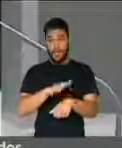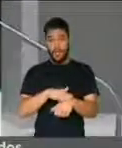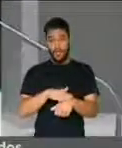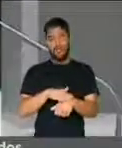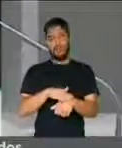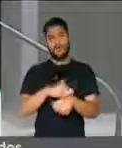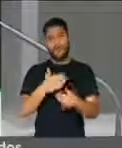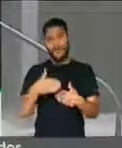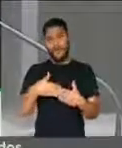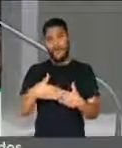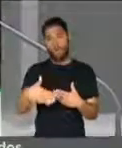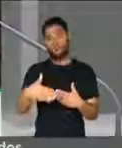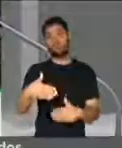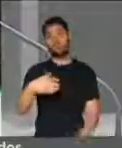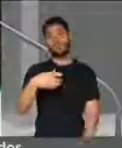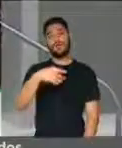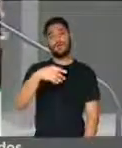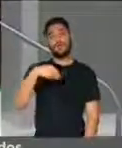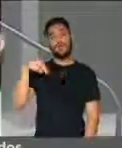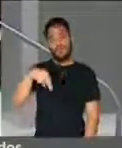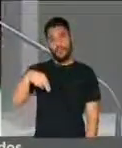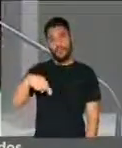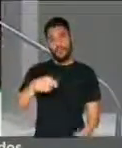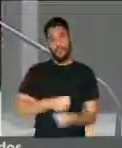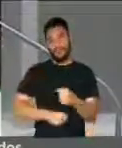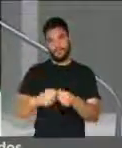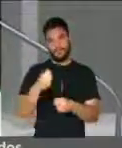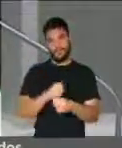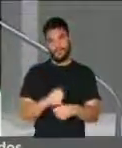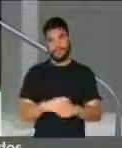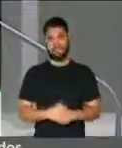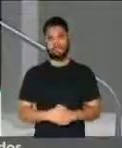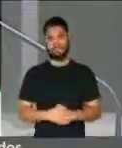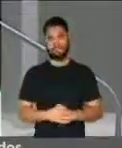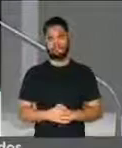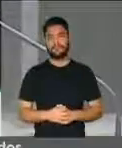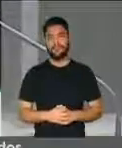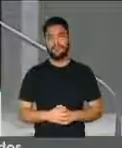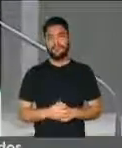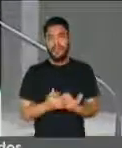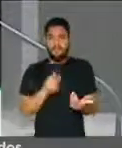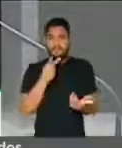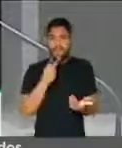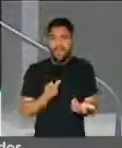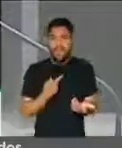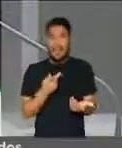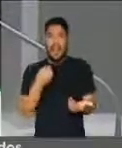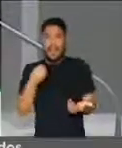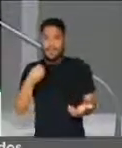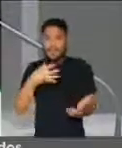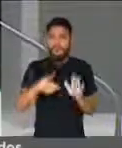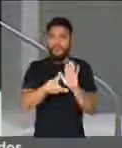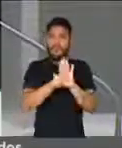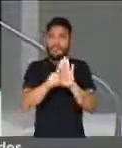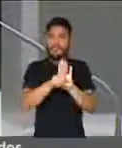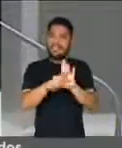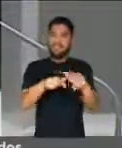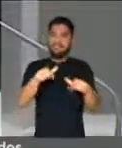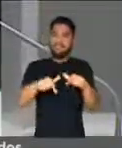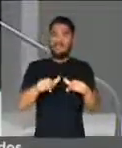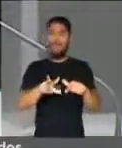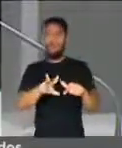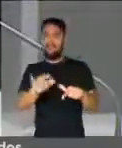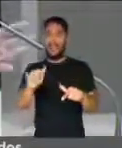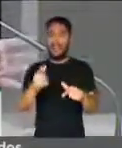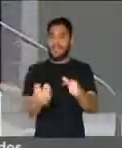novembro passado. E aqueles que tinham a ilusão de que a reforma trabalhista geraria empregos, que